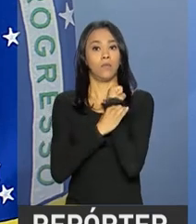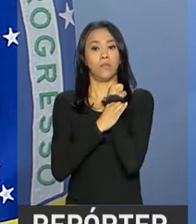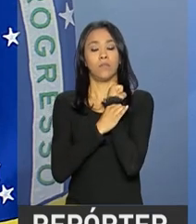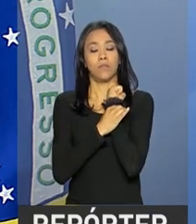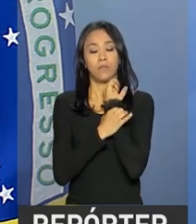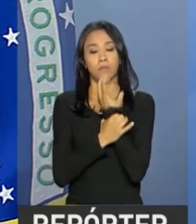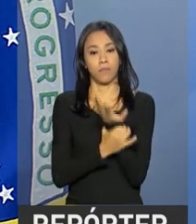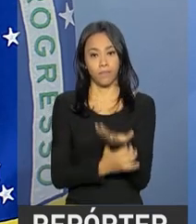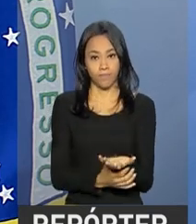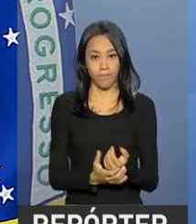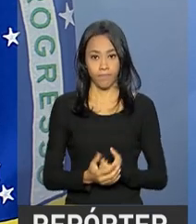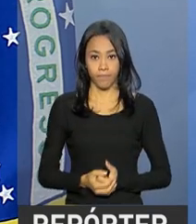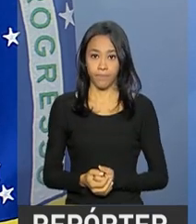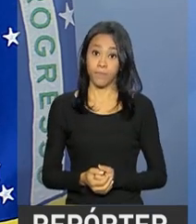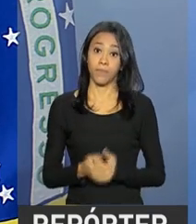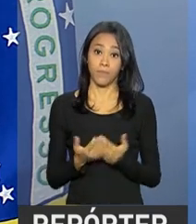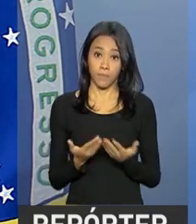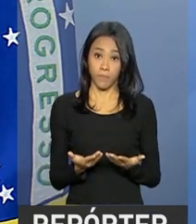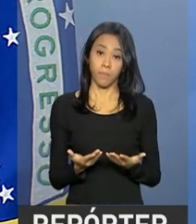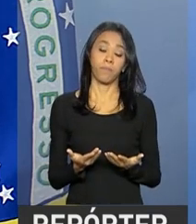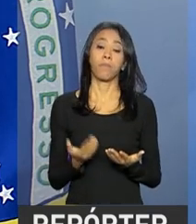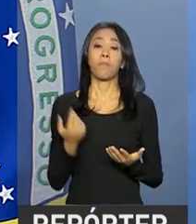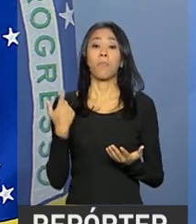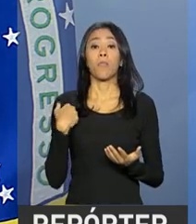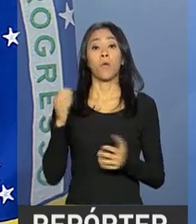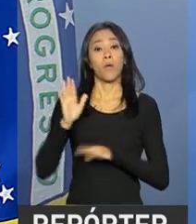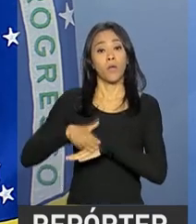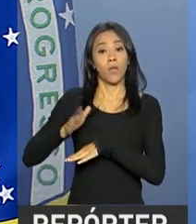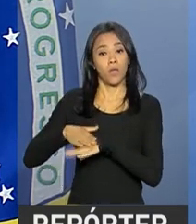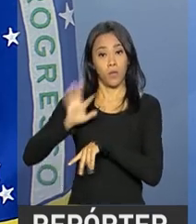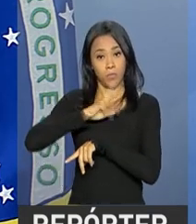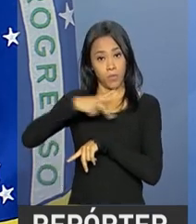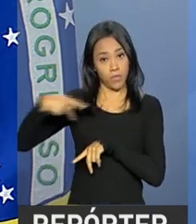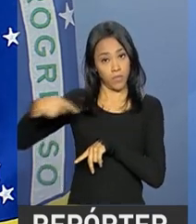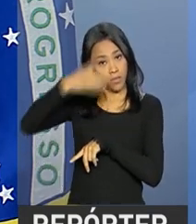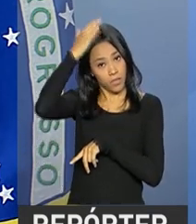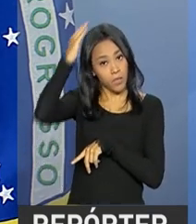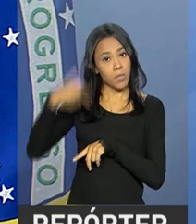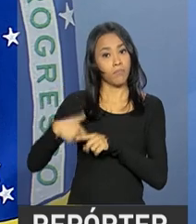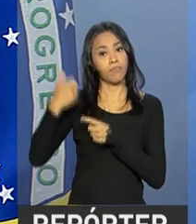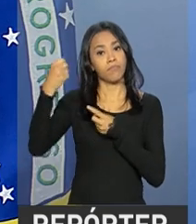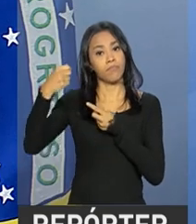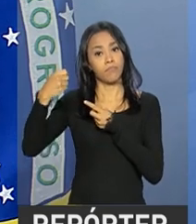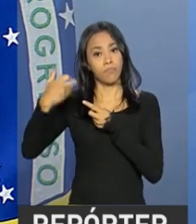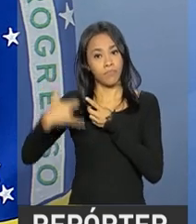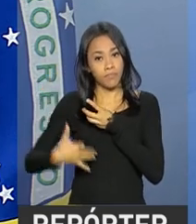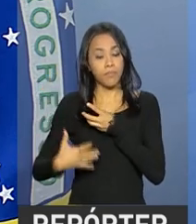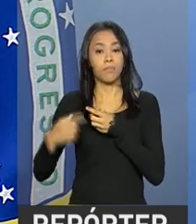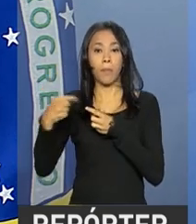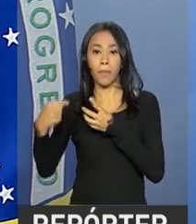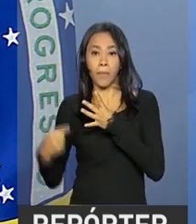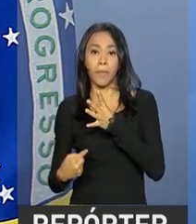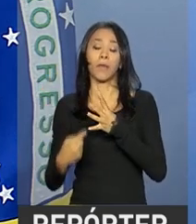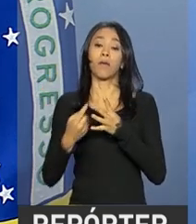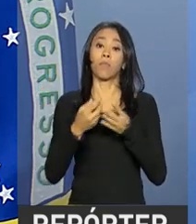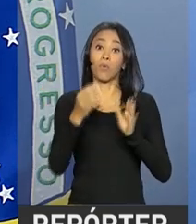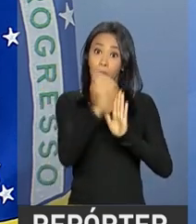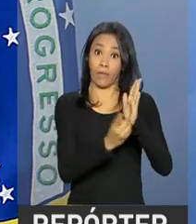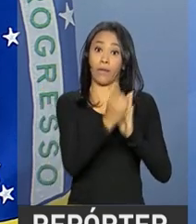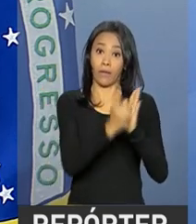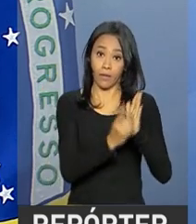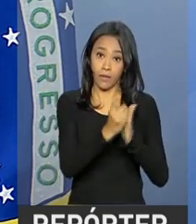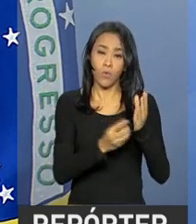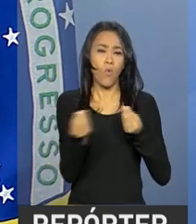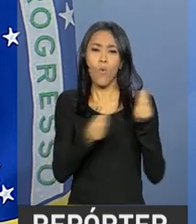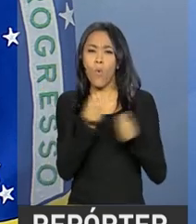pública. Por sua vez, o presidente Michel Temer também definiu, por decreto, a composição,